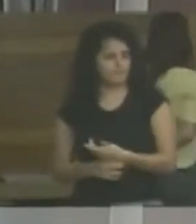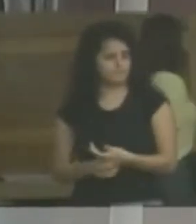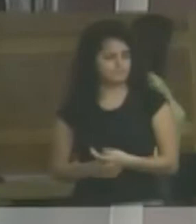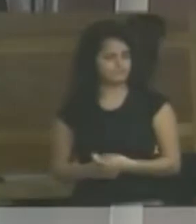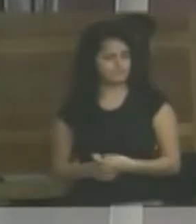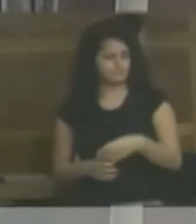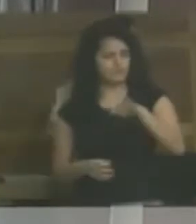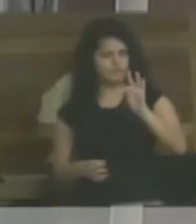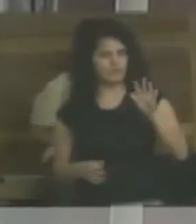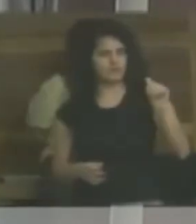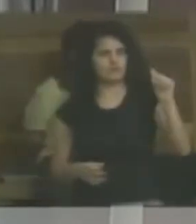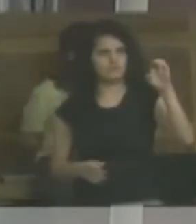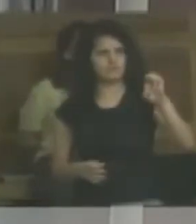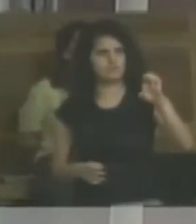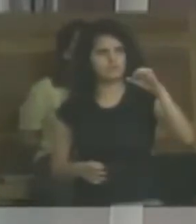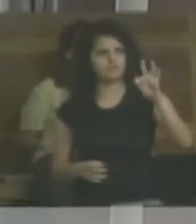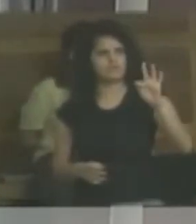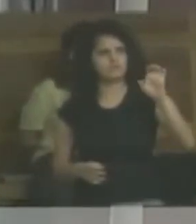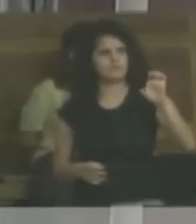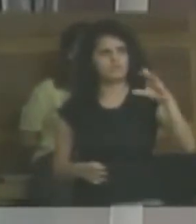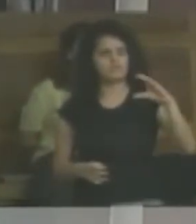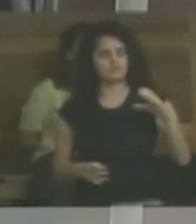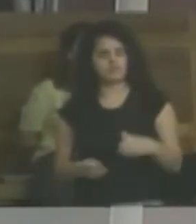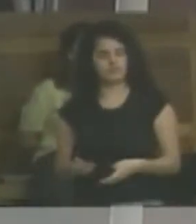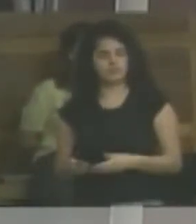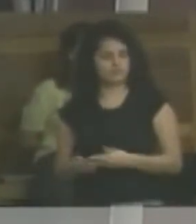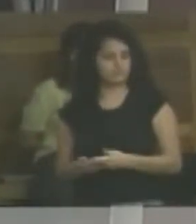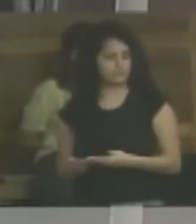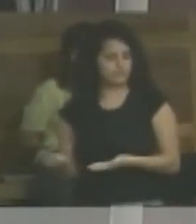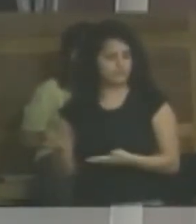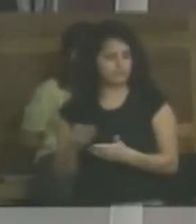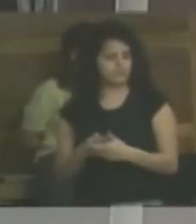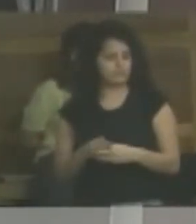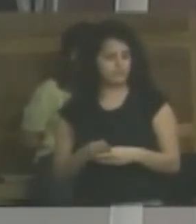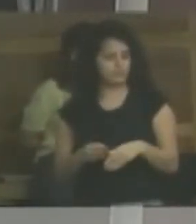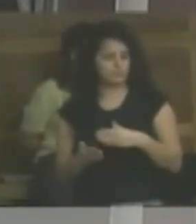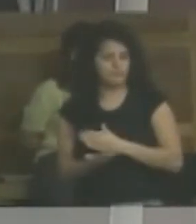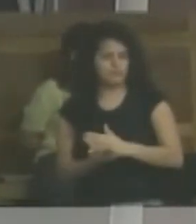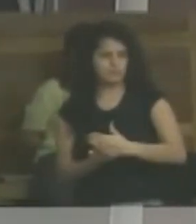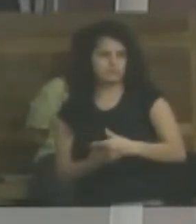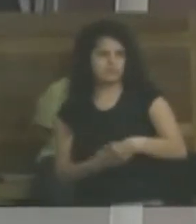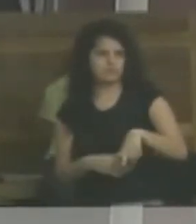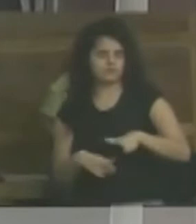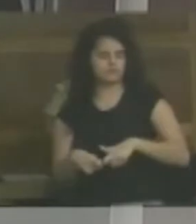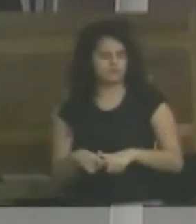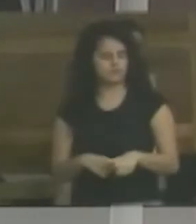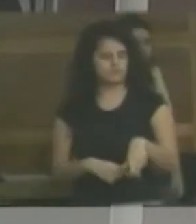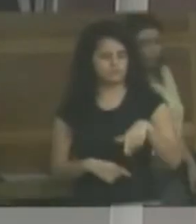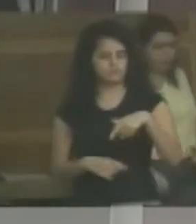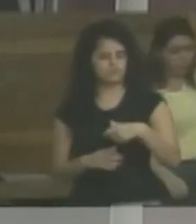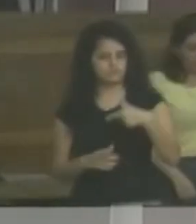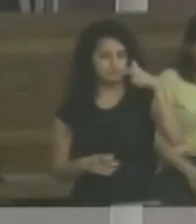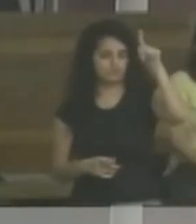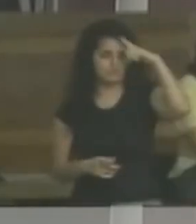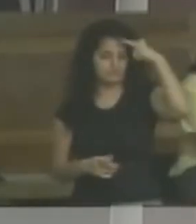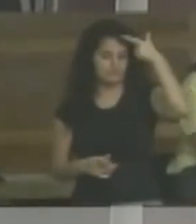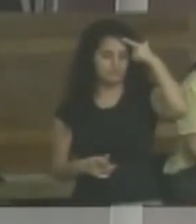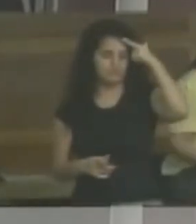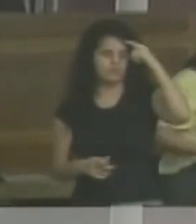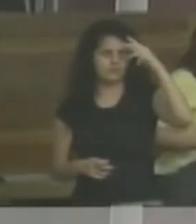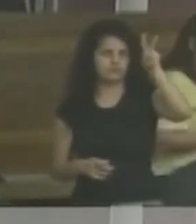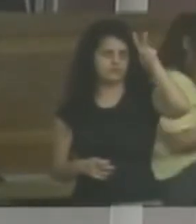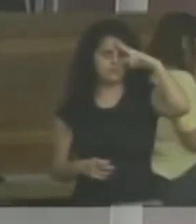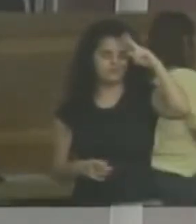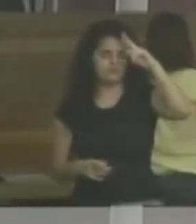A FAITEC Angra dos Reis, no Sul Fluminense, entrará em pleno funcionamento nessa segunda-feira, dia 18, oferecendo capacitação